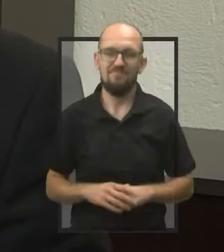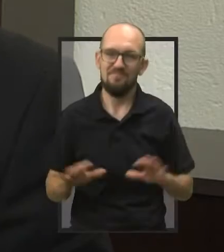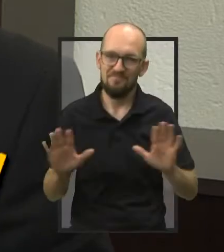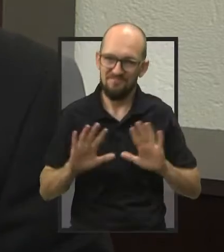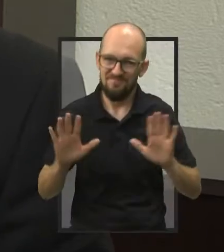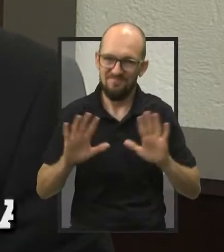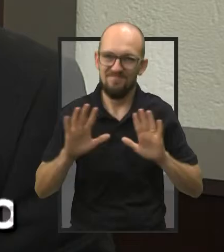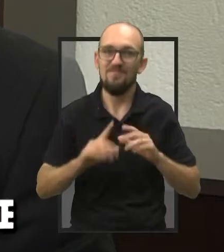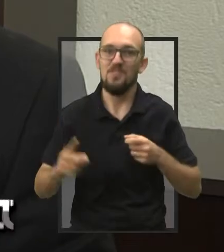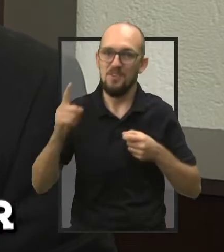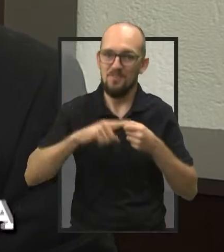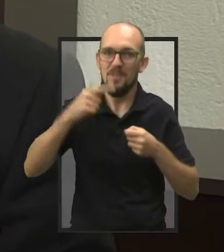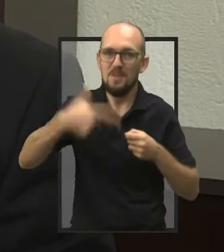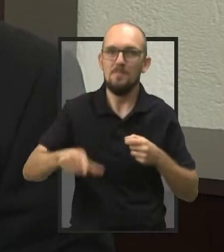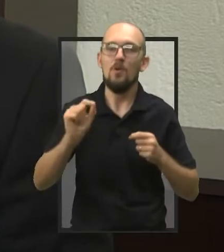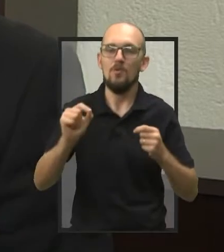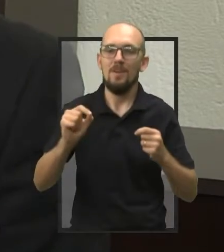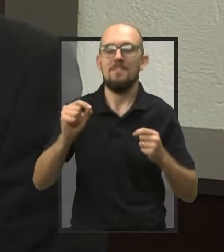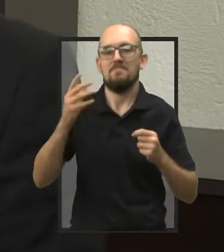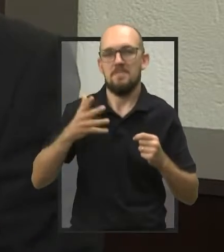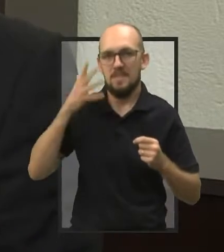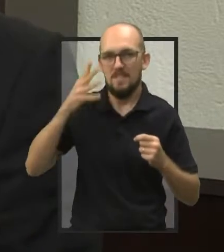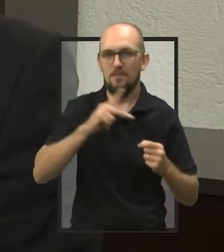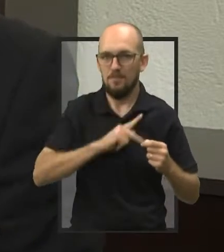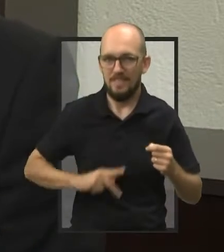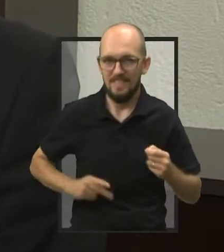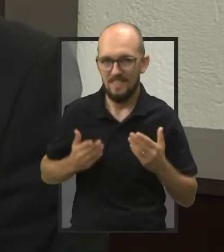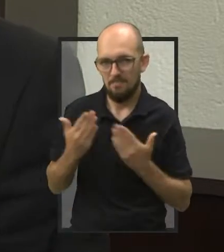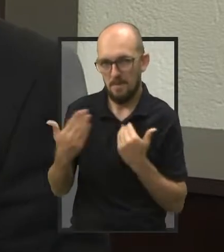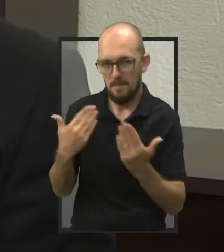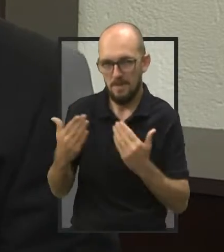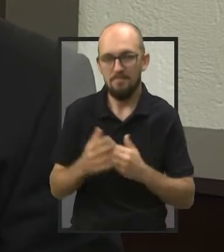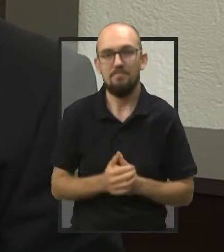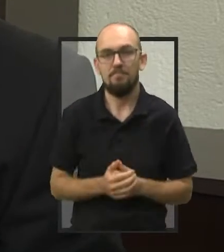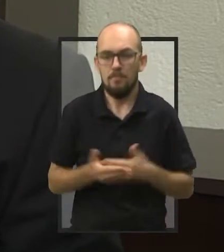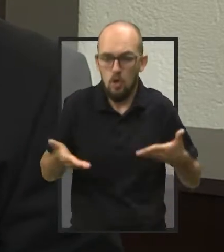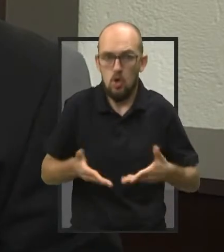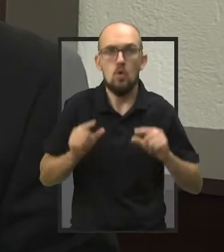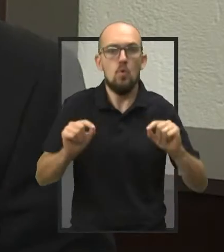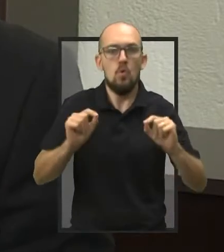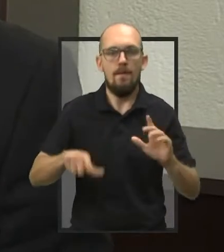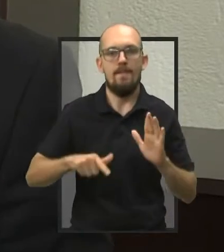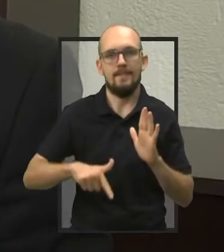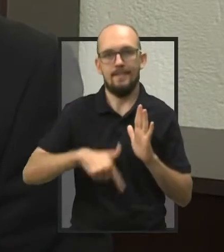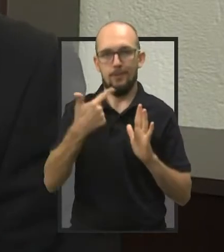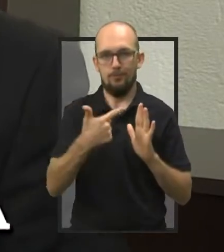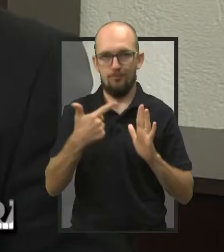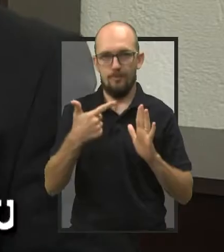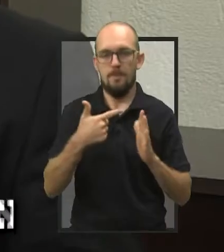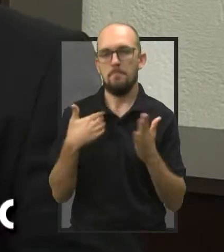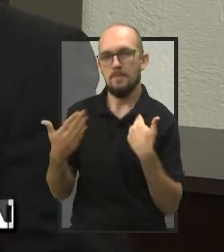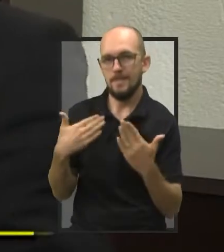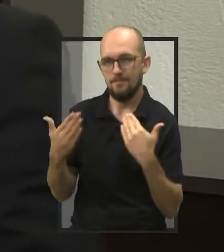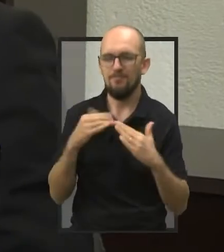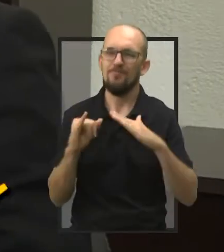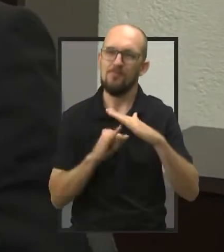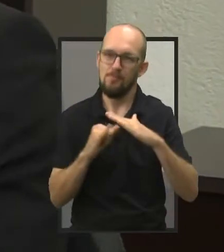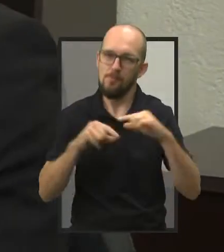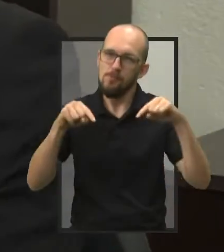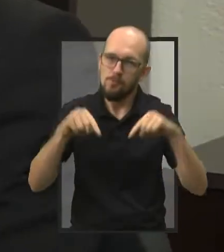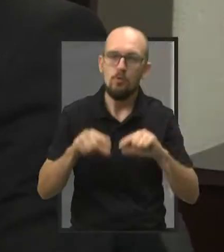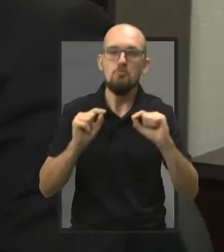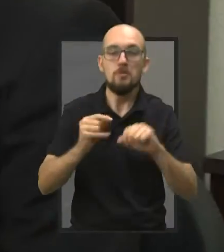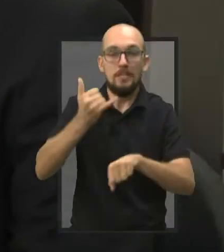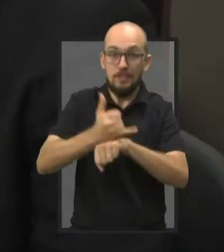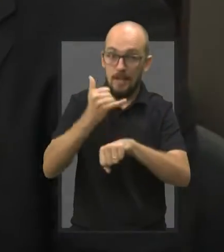Olá, está no ar mais um programa A Palavra do Presidente. Esta é a segunda edição do nosso bate-papo informal com